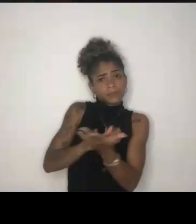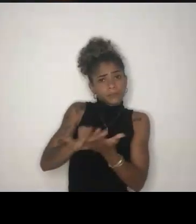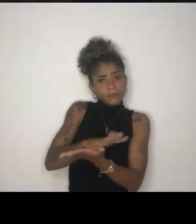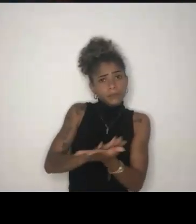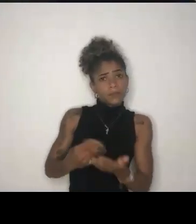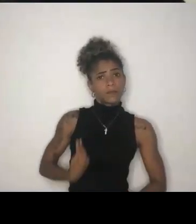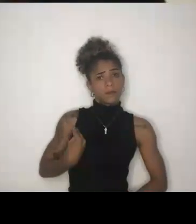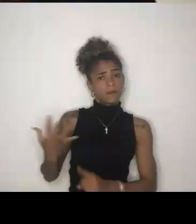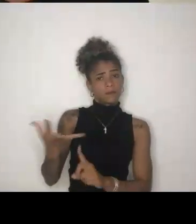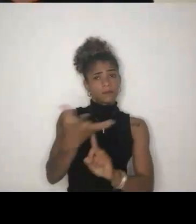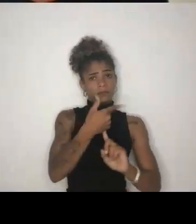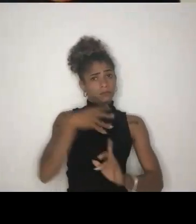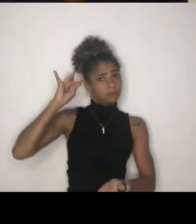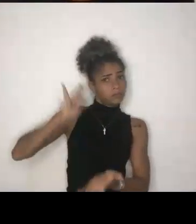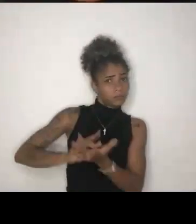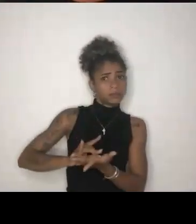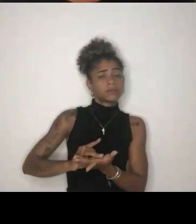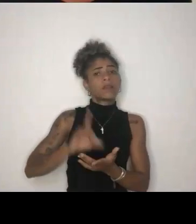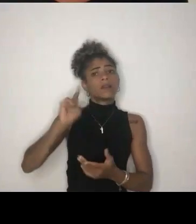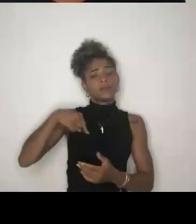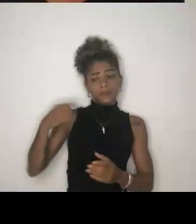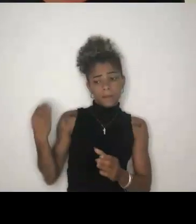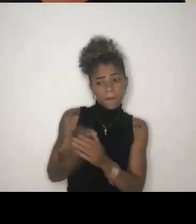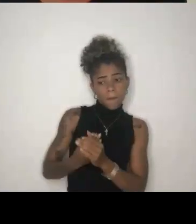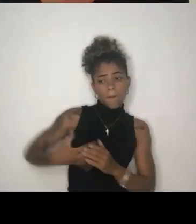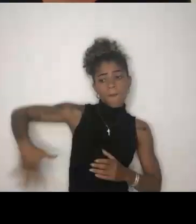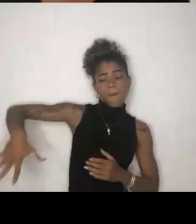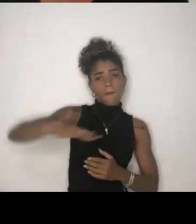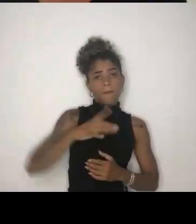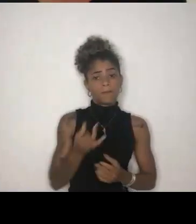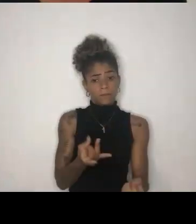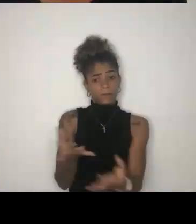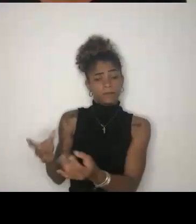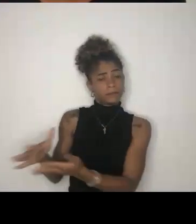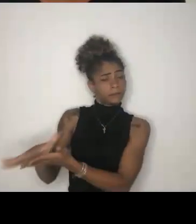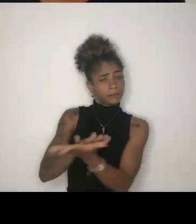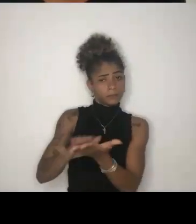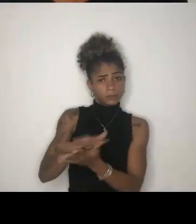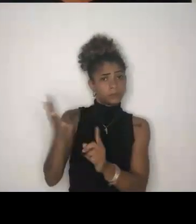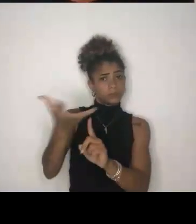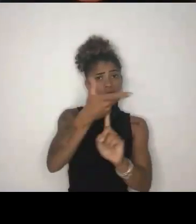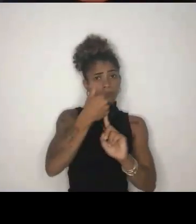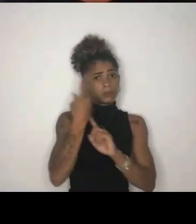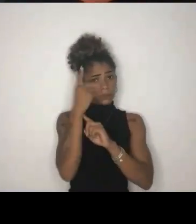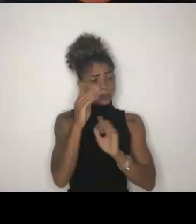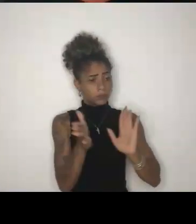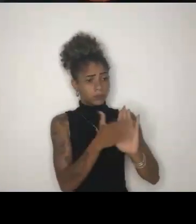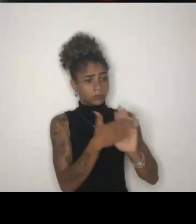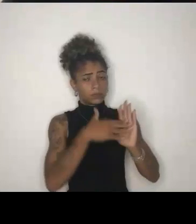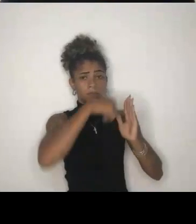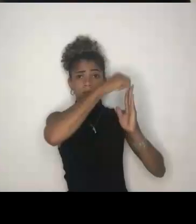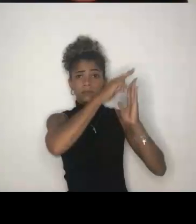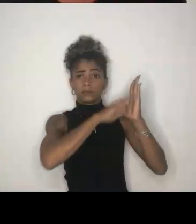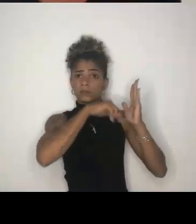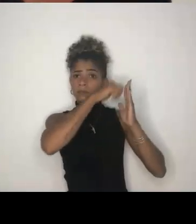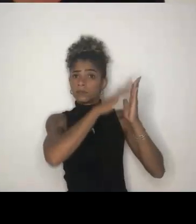de artista mesmo dentro do atelier sem vender eu nunca vendi uma obra de arte dessa série eu só pintava e